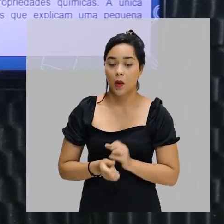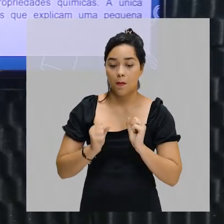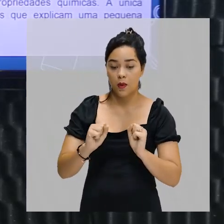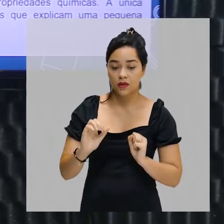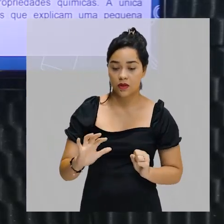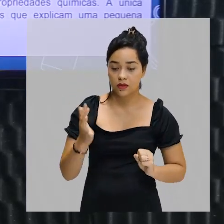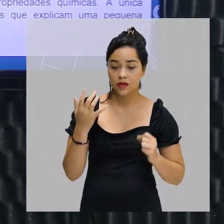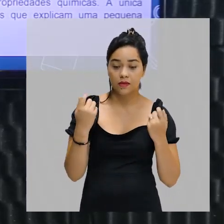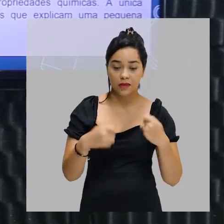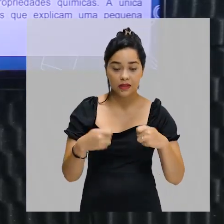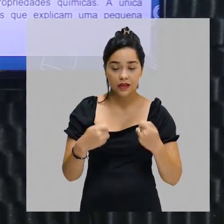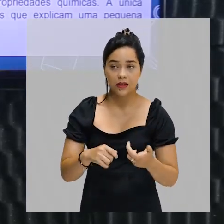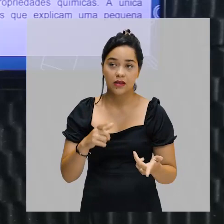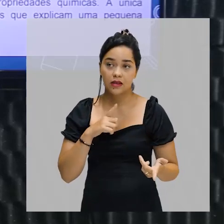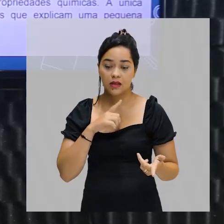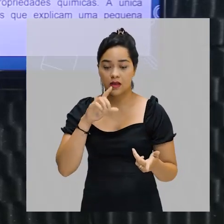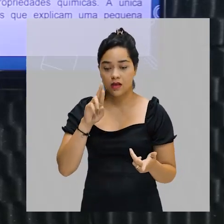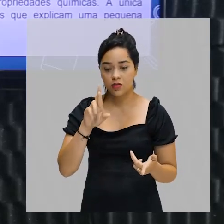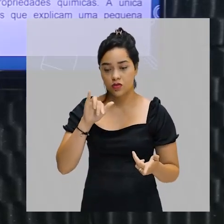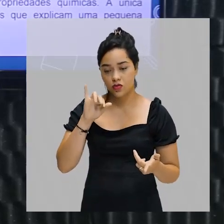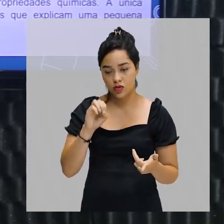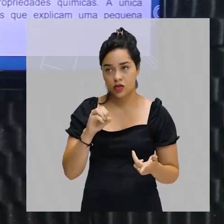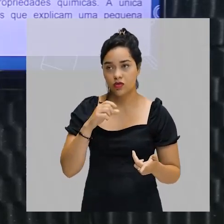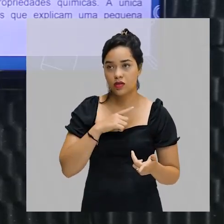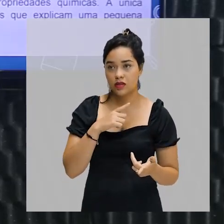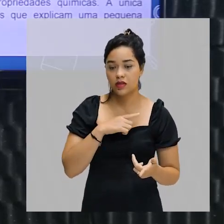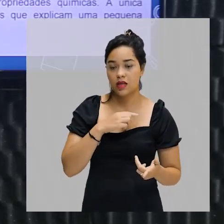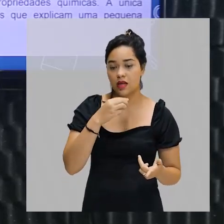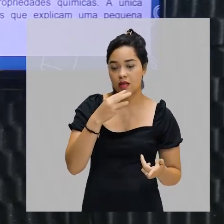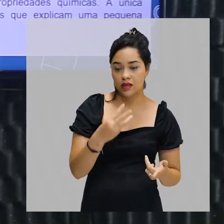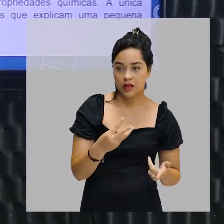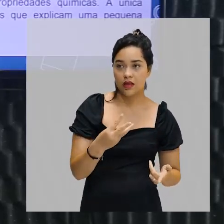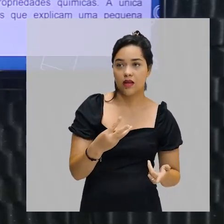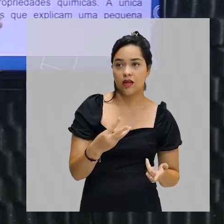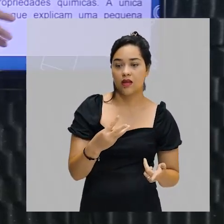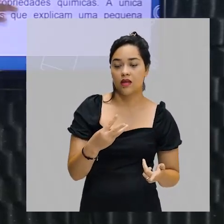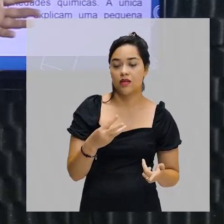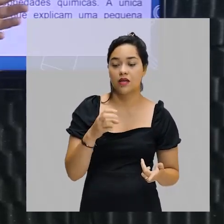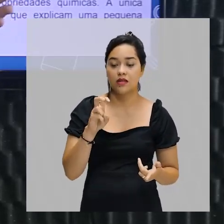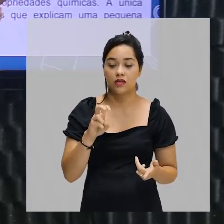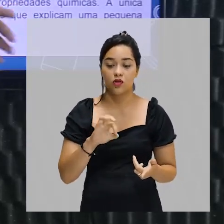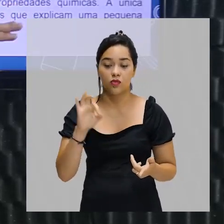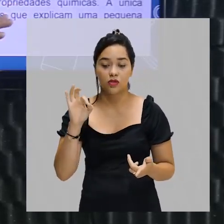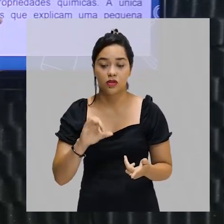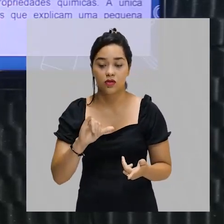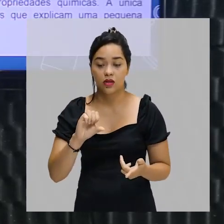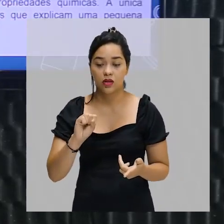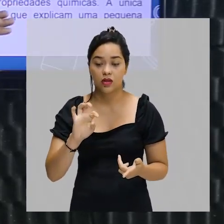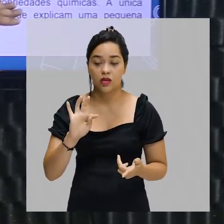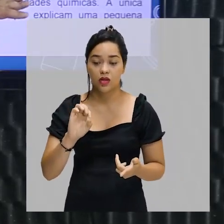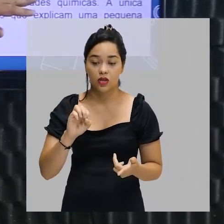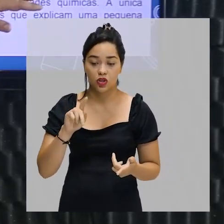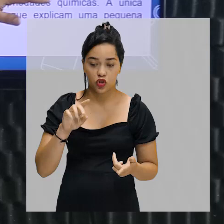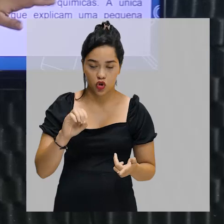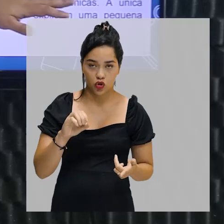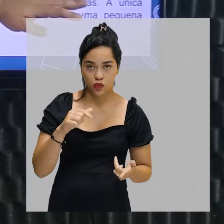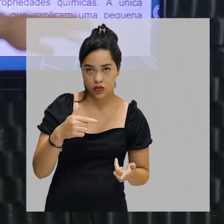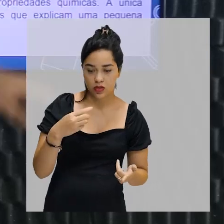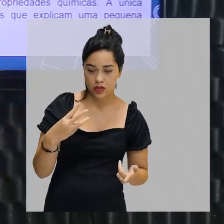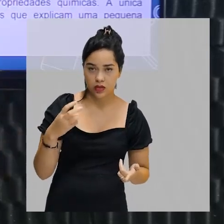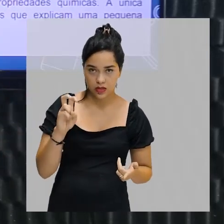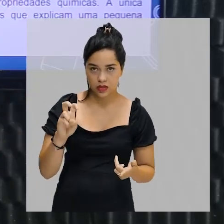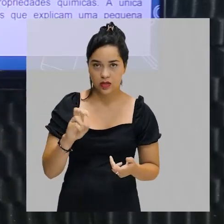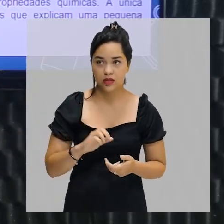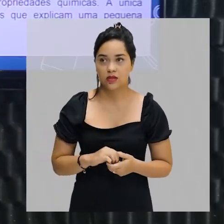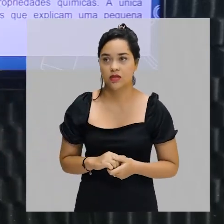aconteça, é preciso dispor de um urânio que contenha entre 3 e 5%, né, de 3 a 5% do